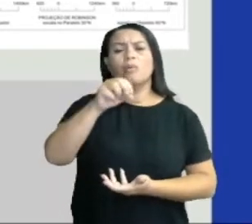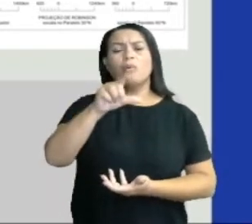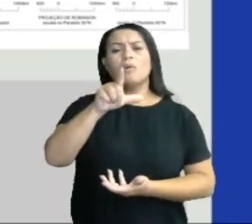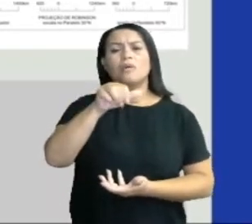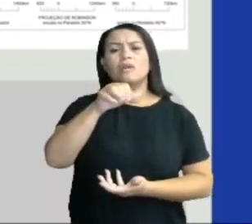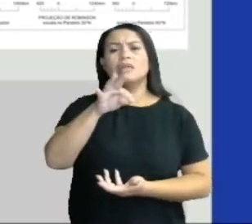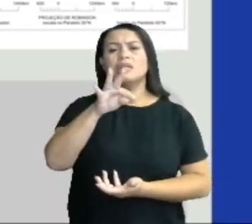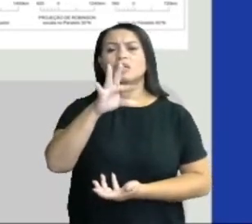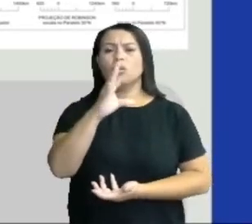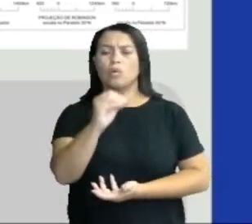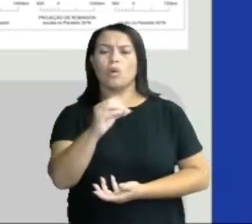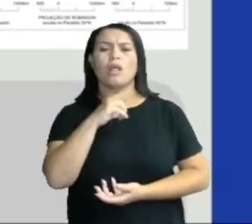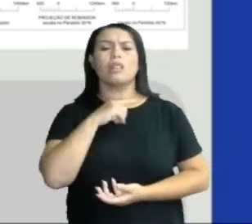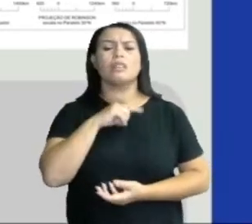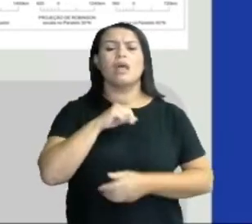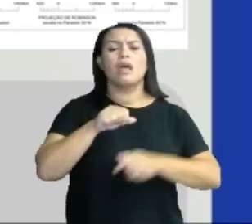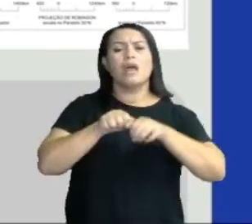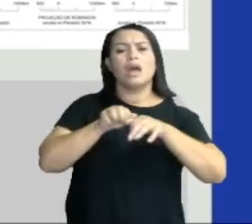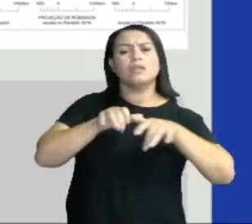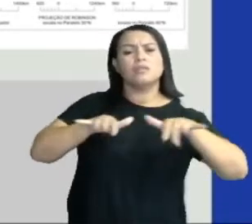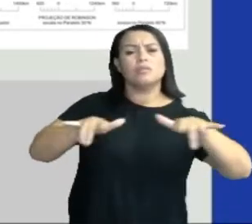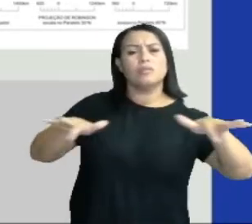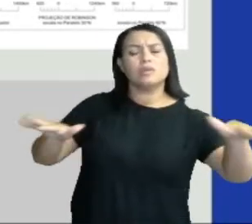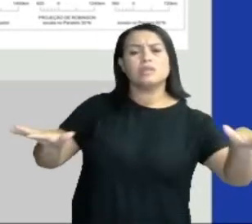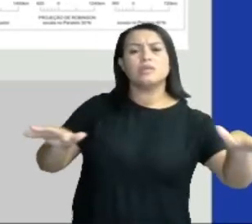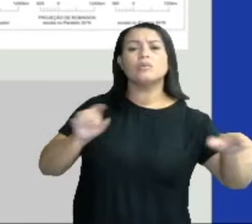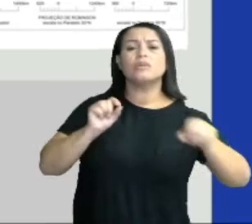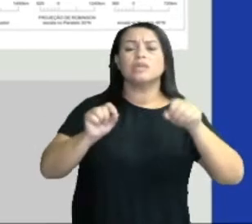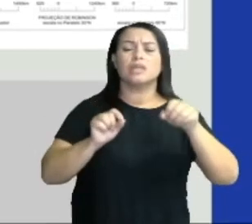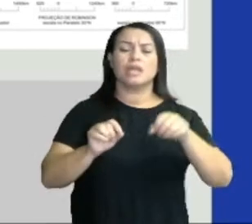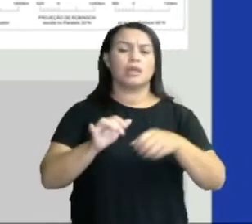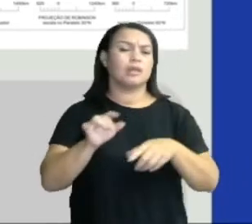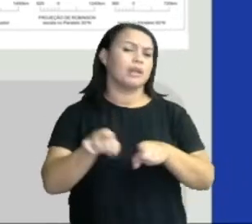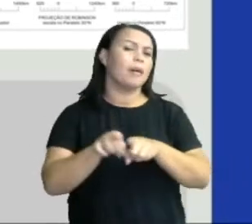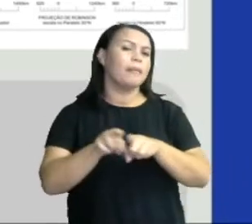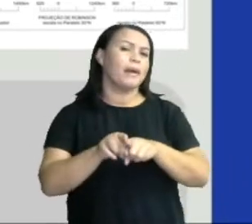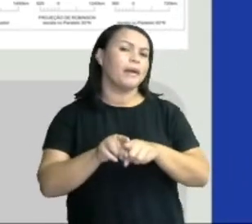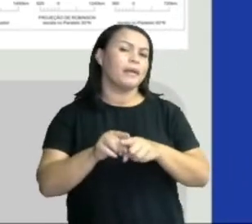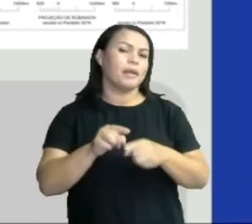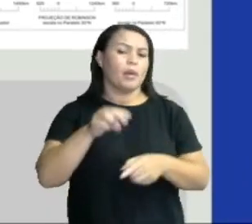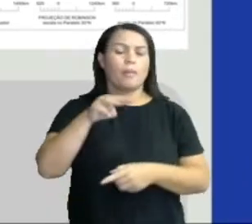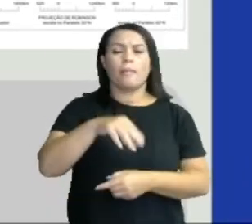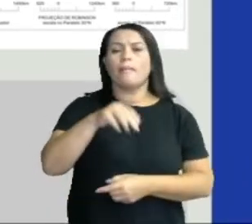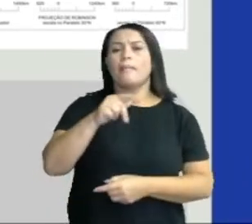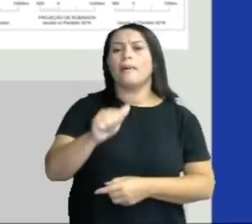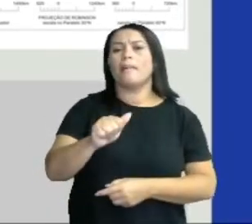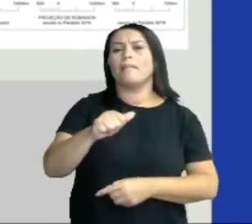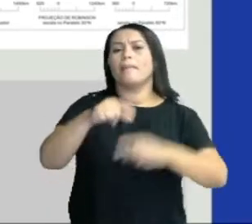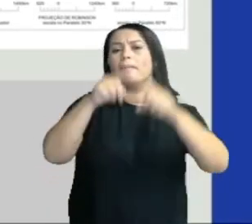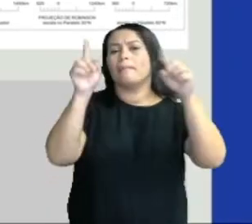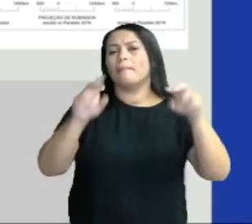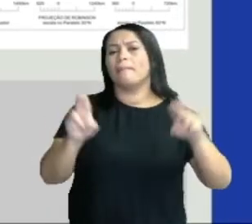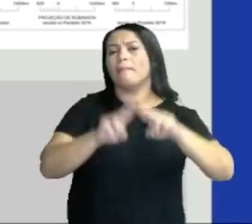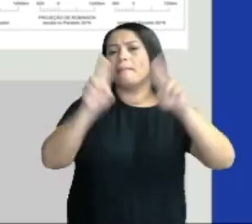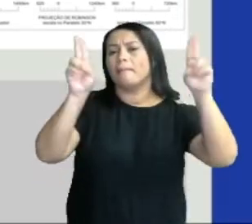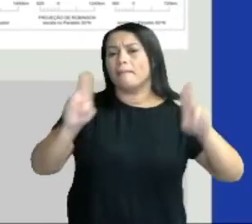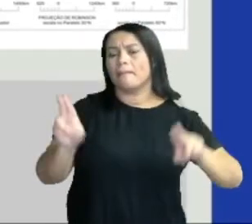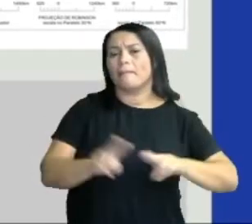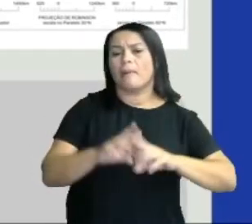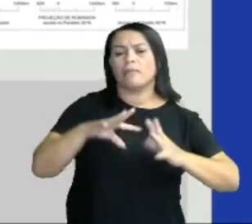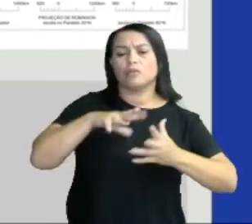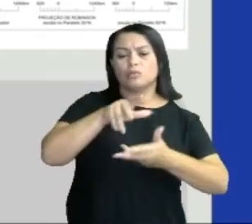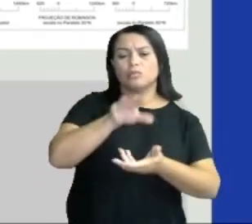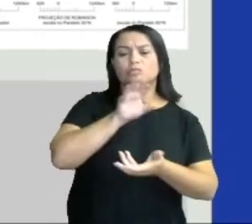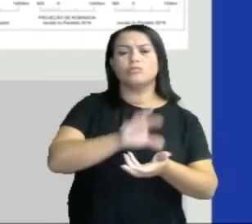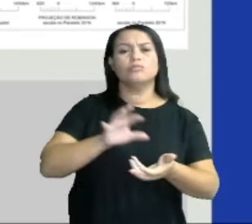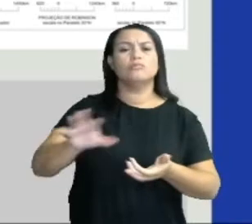distribuição das massas continentais e, logicamente, como se trata de um mapa político, ele vai representar a divisão do mundo em países.